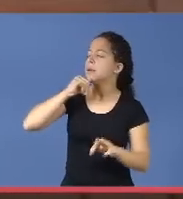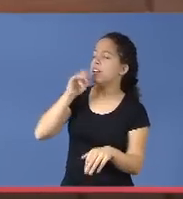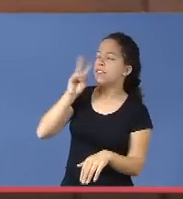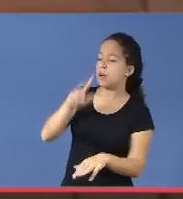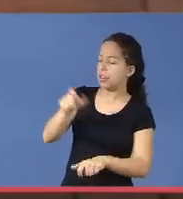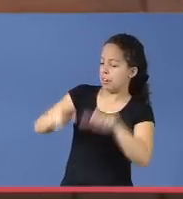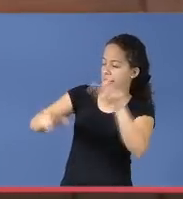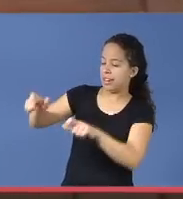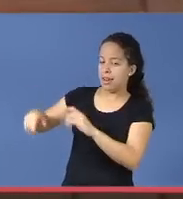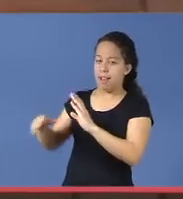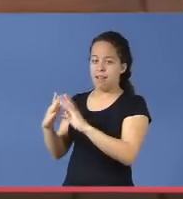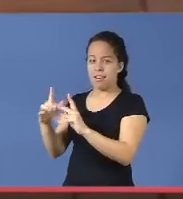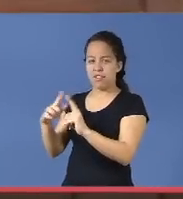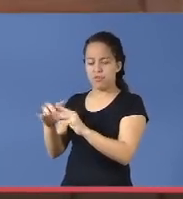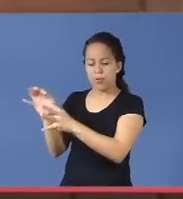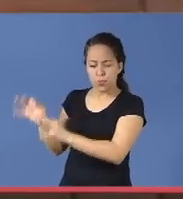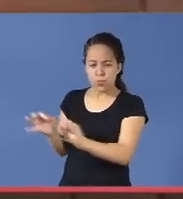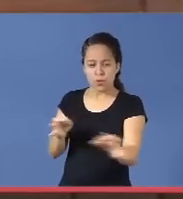enche de papel,